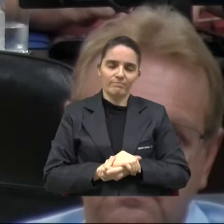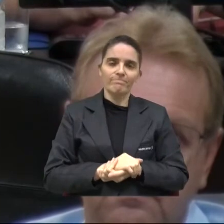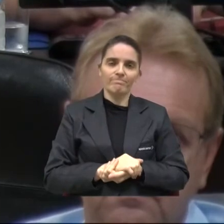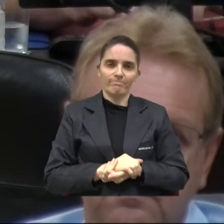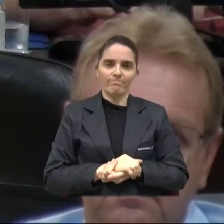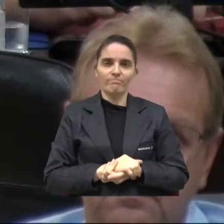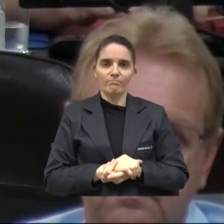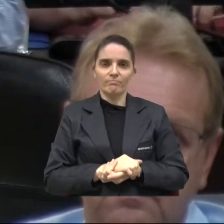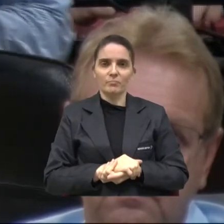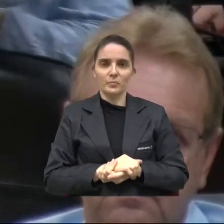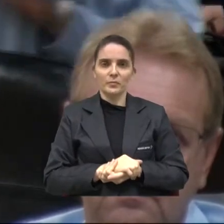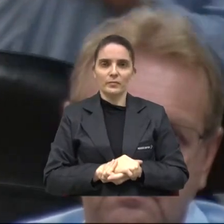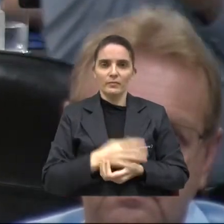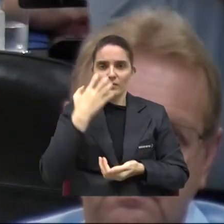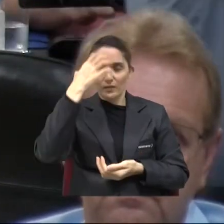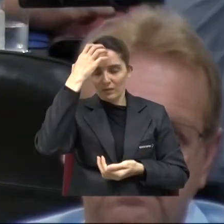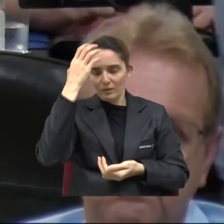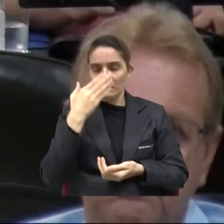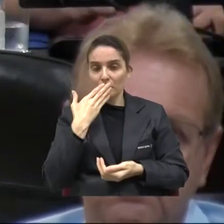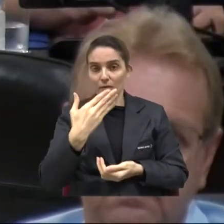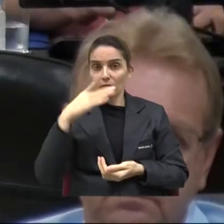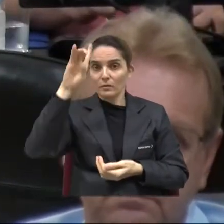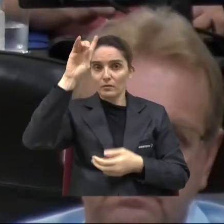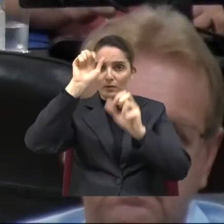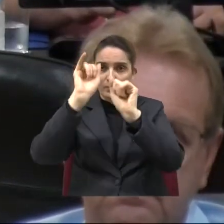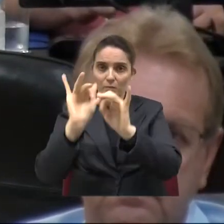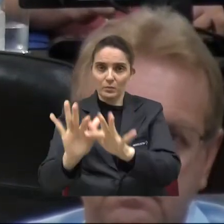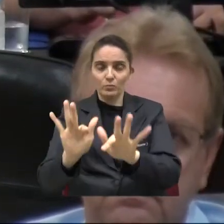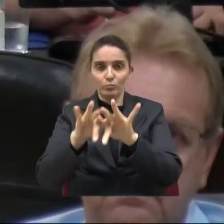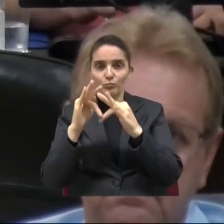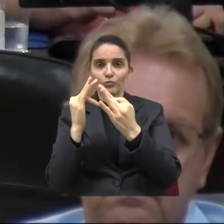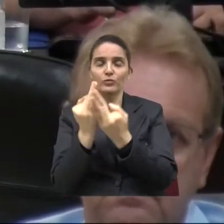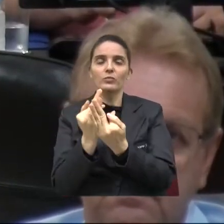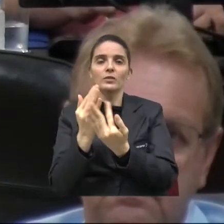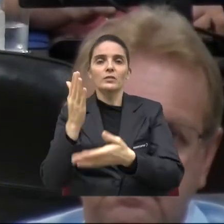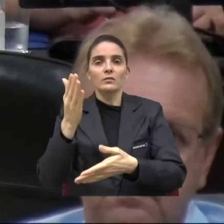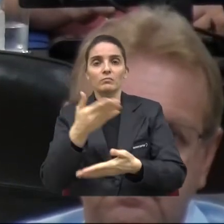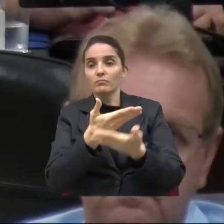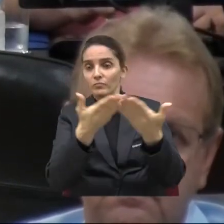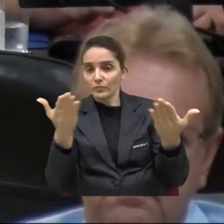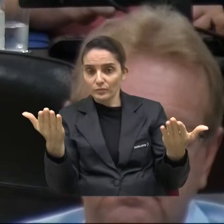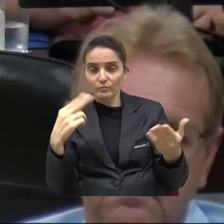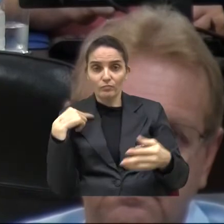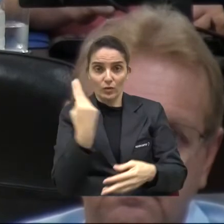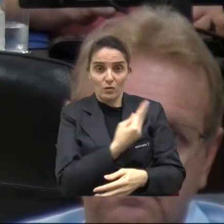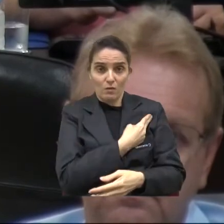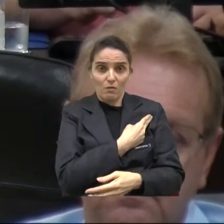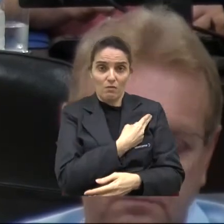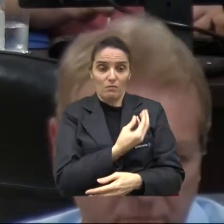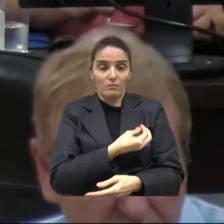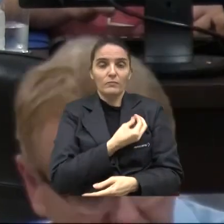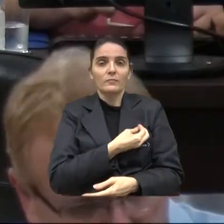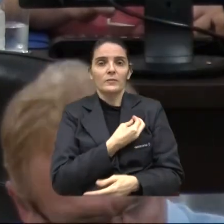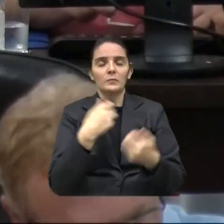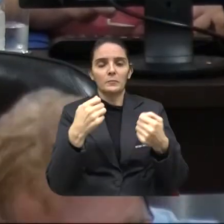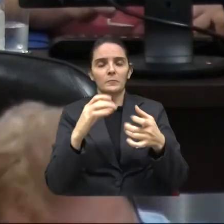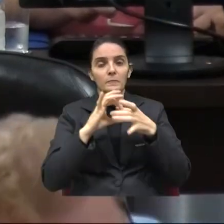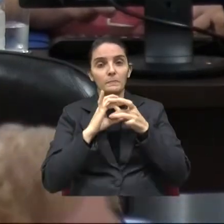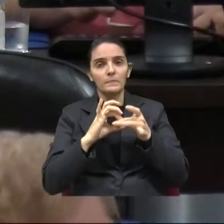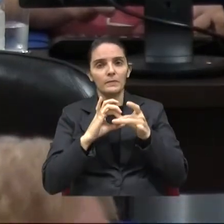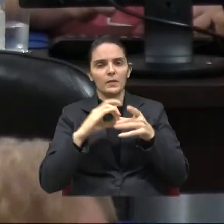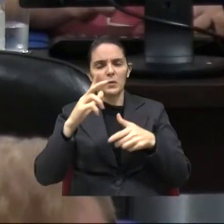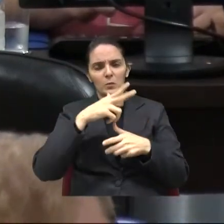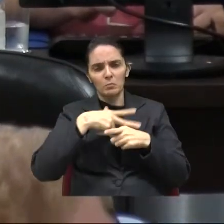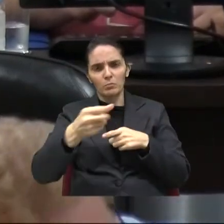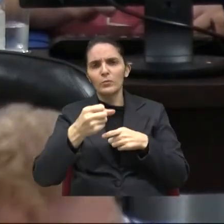eu peço a Deus que continue abençoando a família. E nós aqui que estamos vivos, temos que nos unirmos para vencer essa batalha,